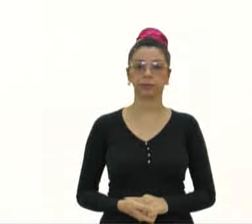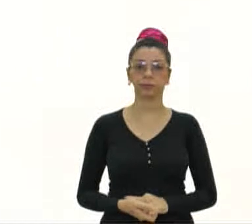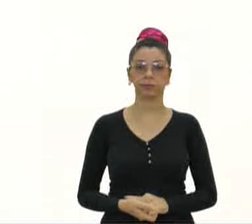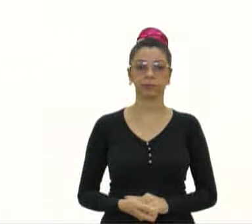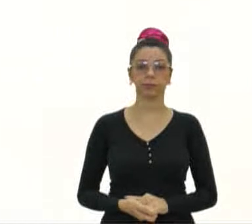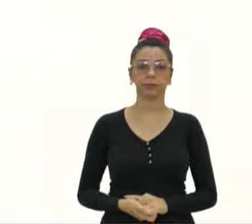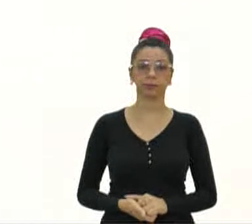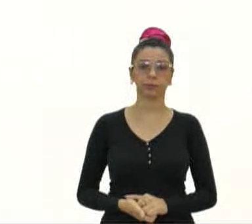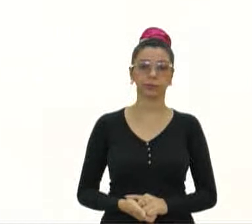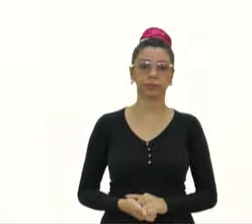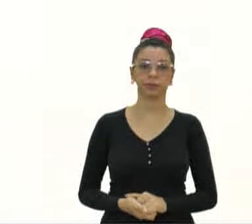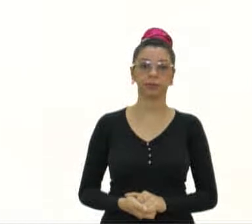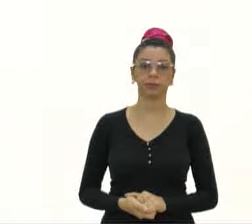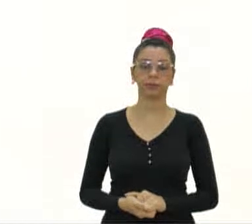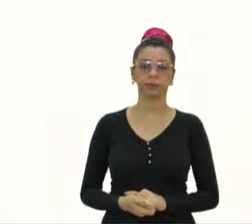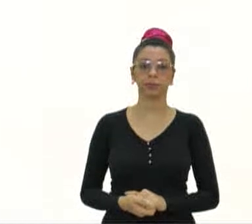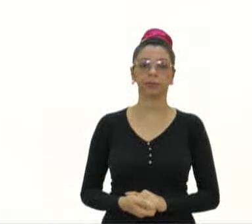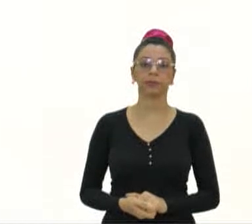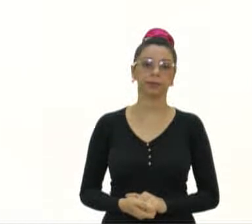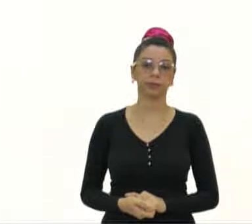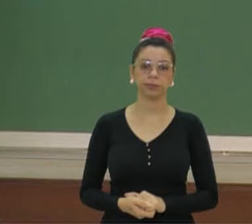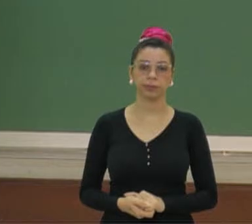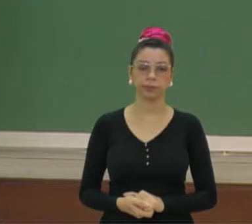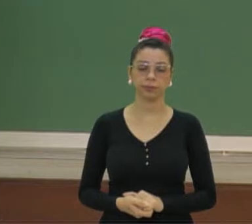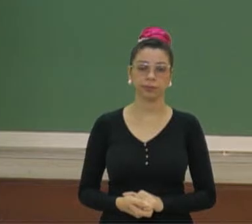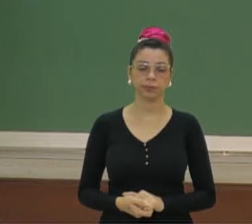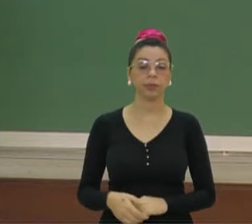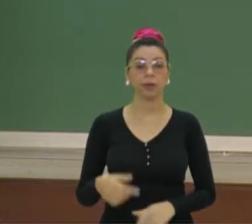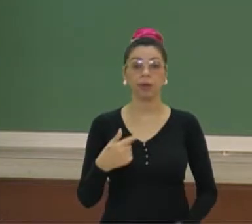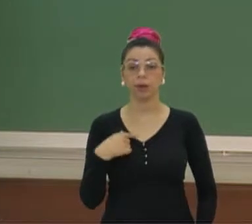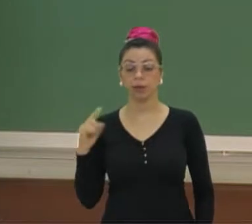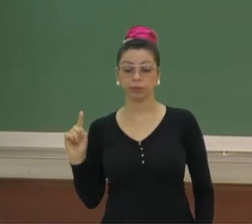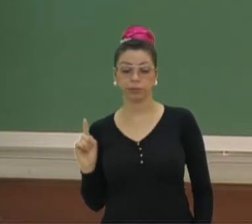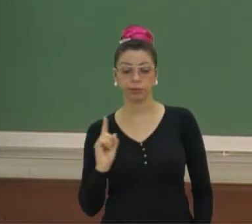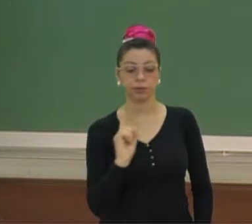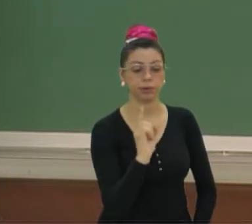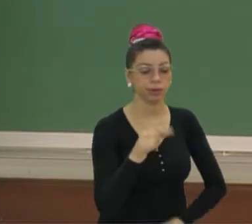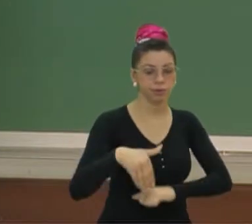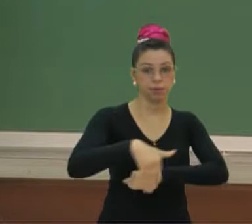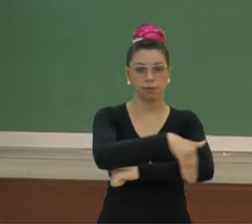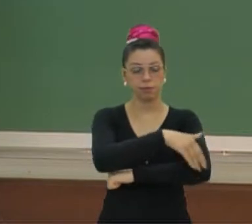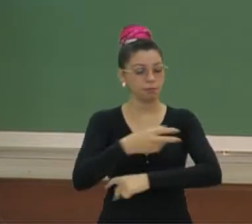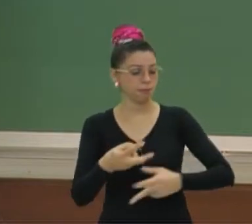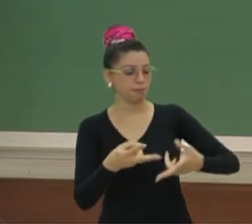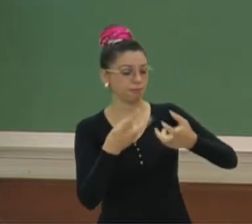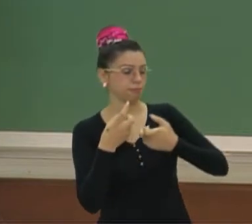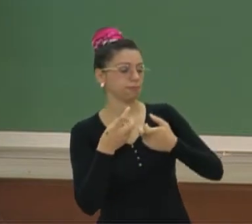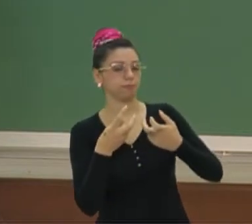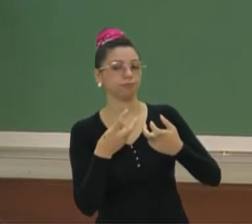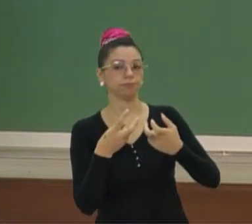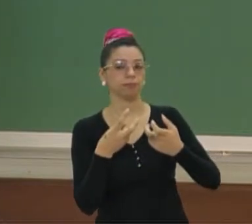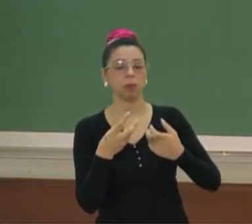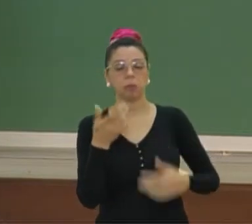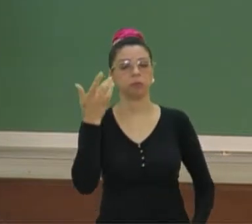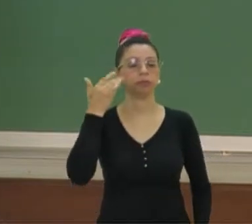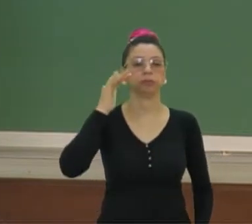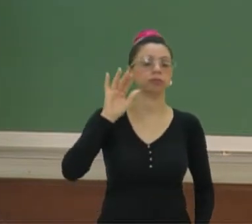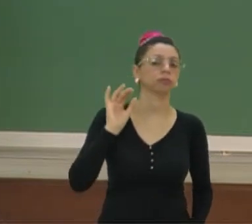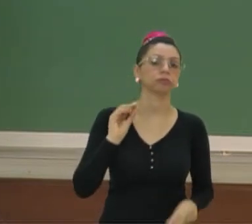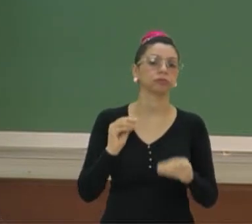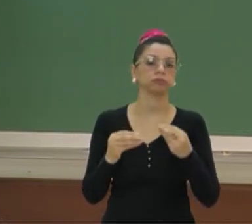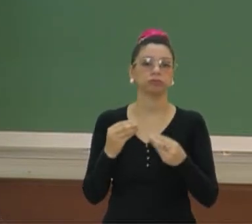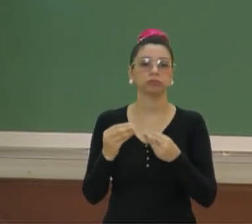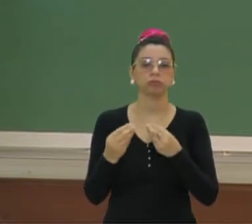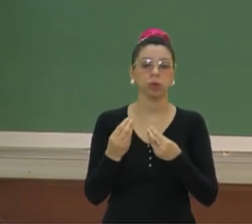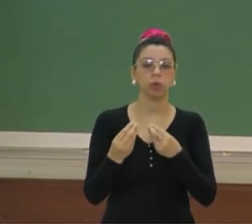the Tom's number house. Quando eu cheguei na rua, eu percebi que eu não sabia o